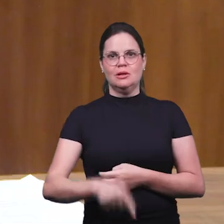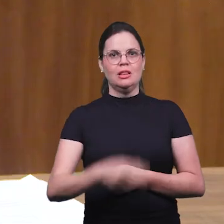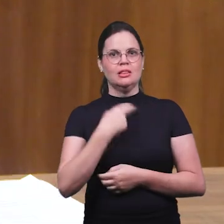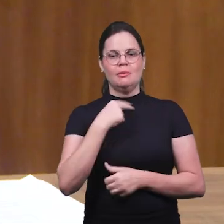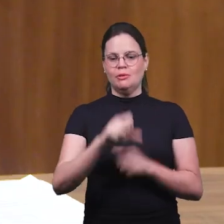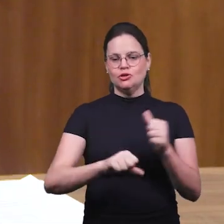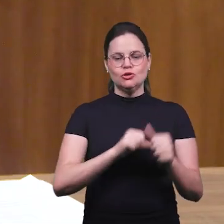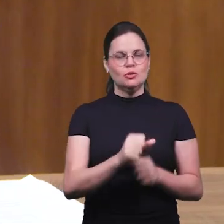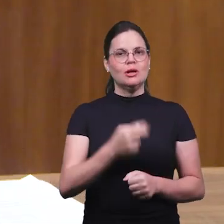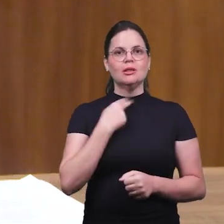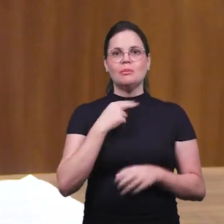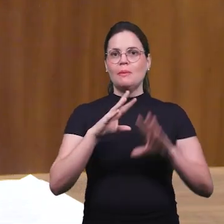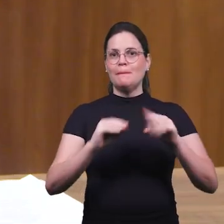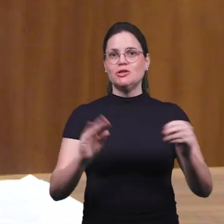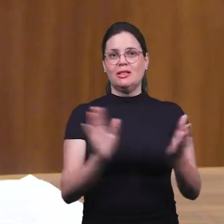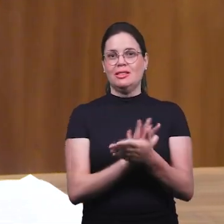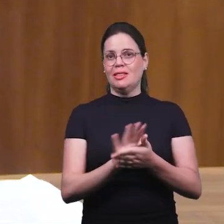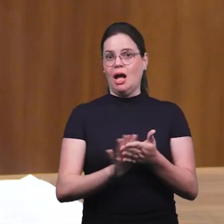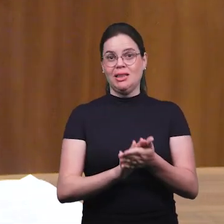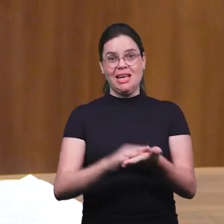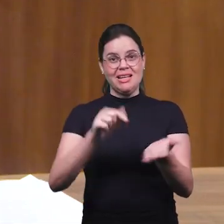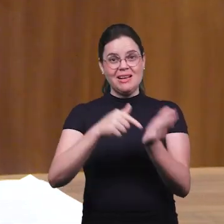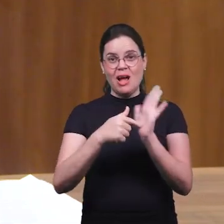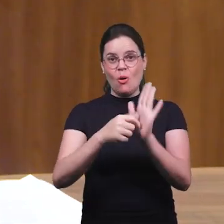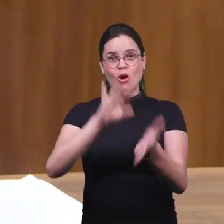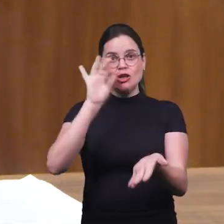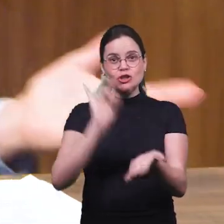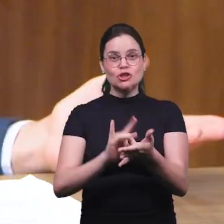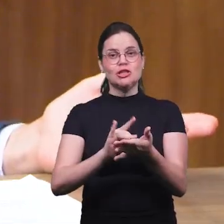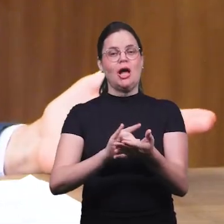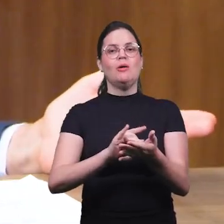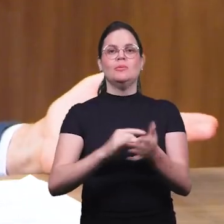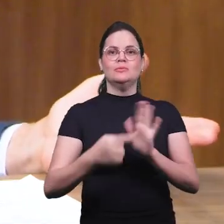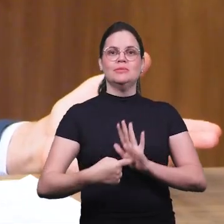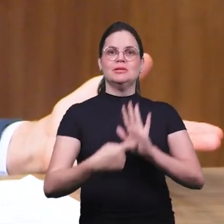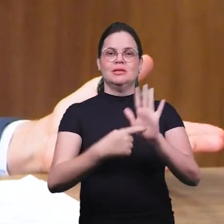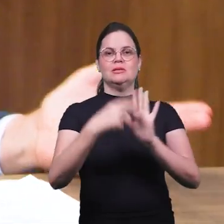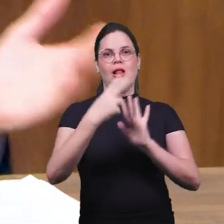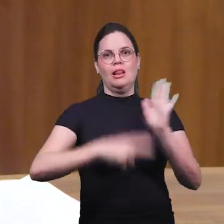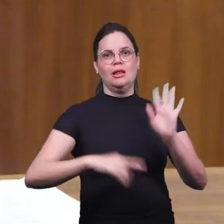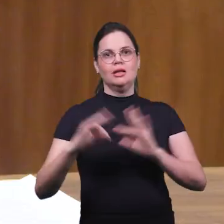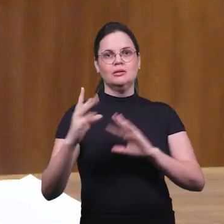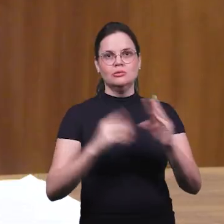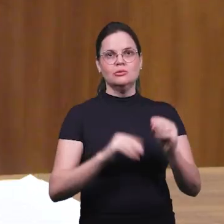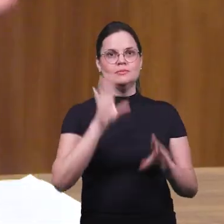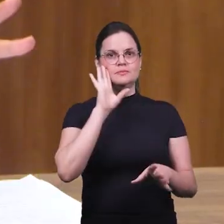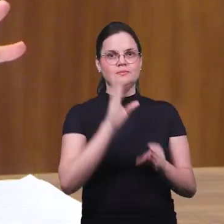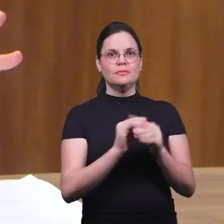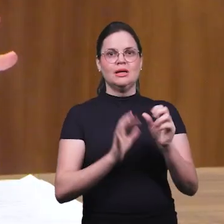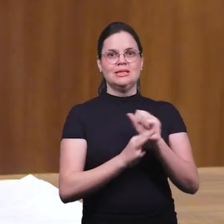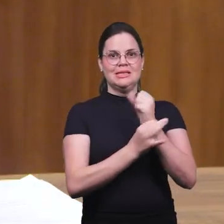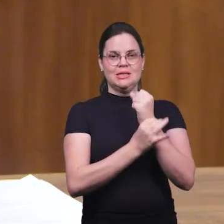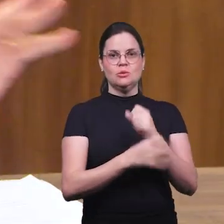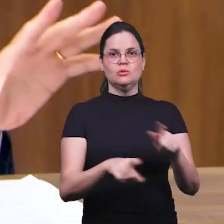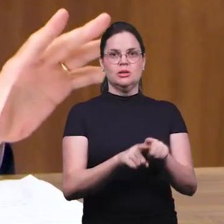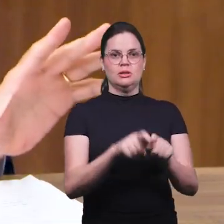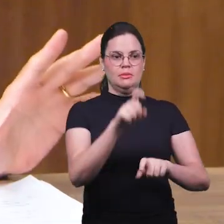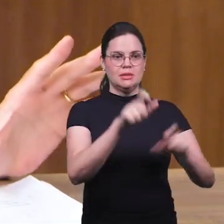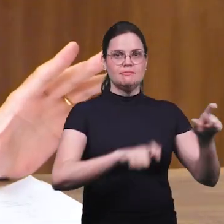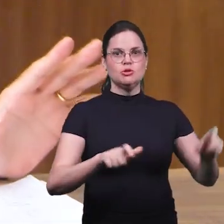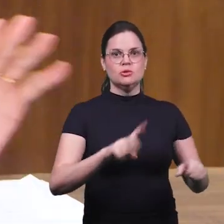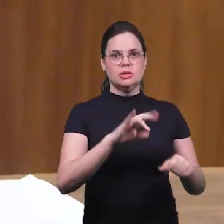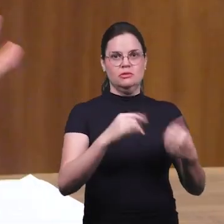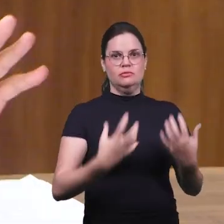partir dali, né? Isso garante segurança também, segurança jurídica aos herdeiros. Eles sabem que aquilo ali não pode